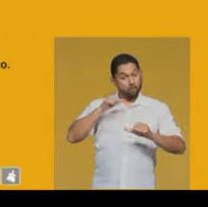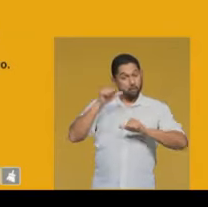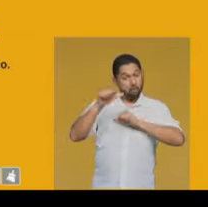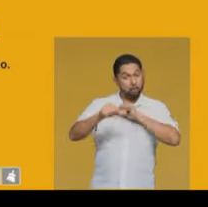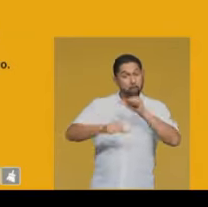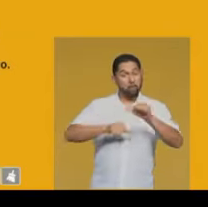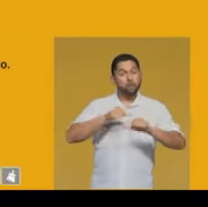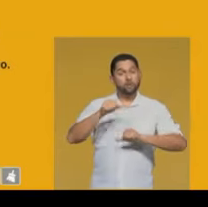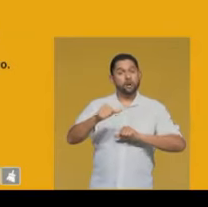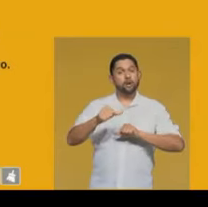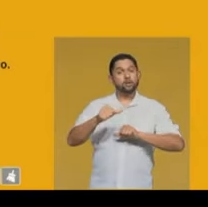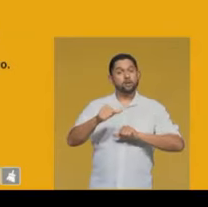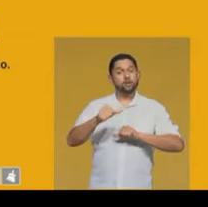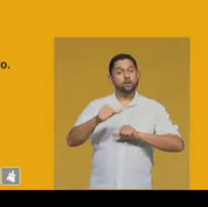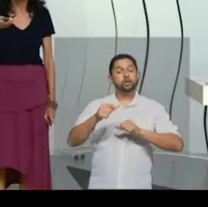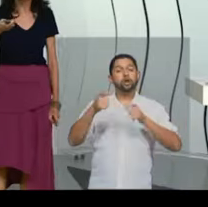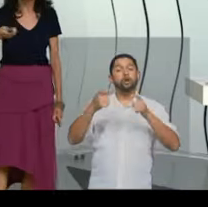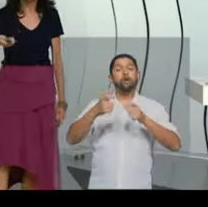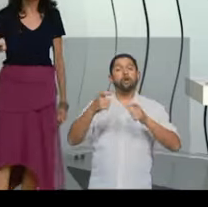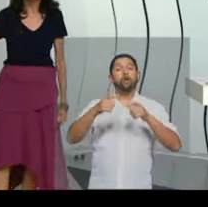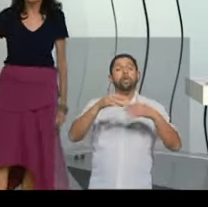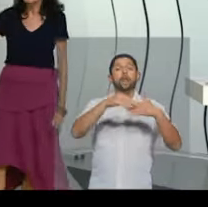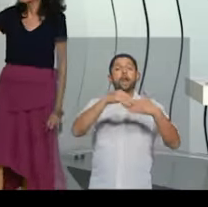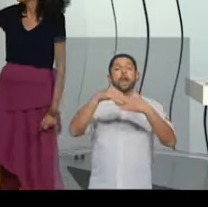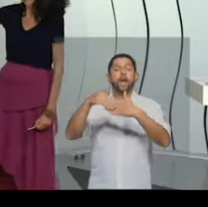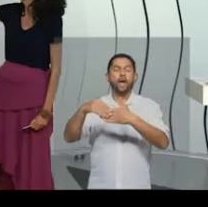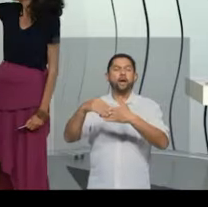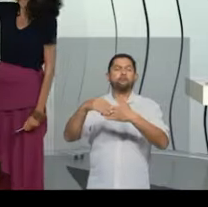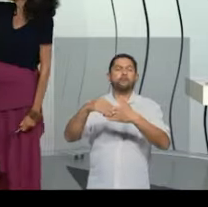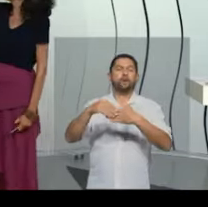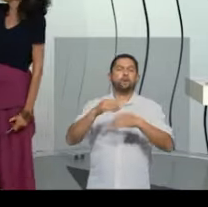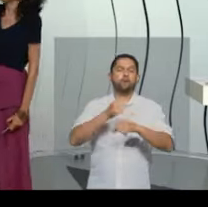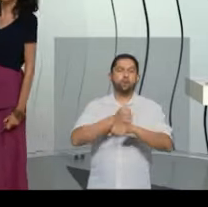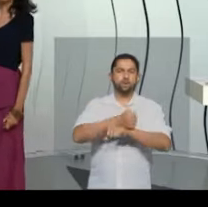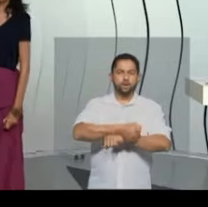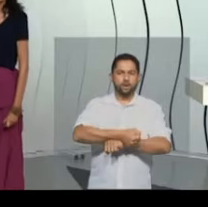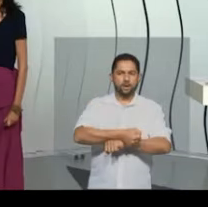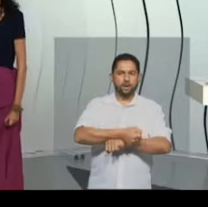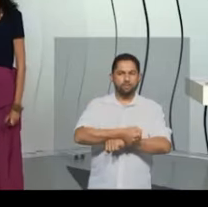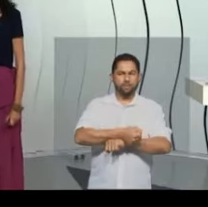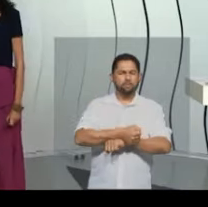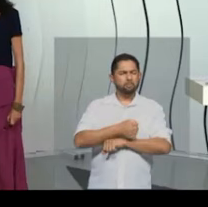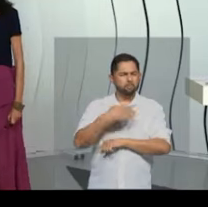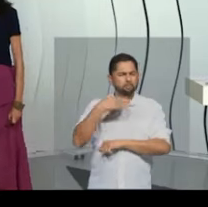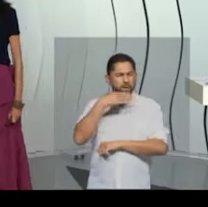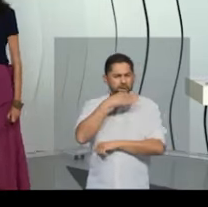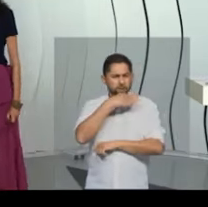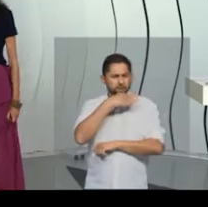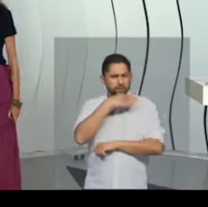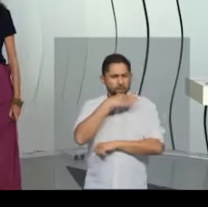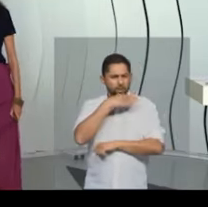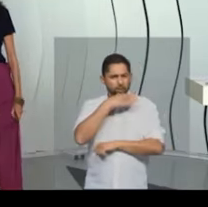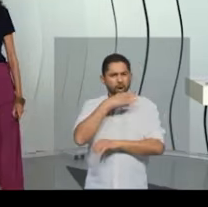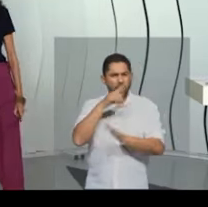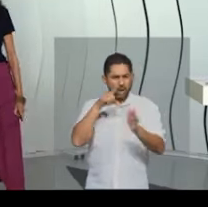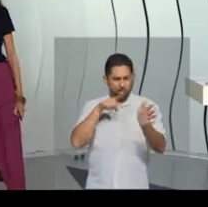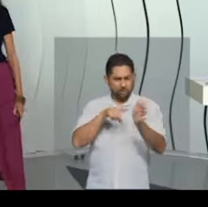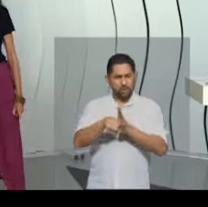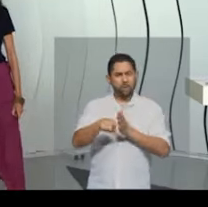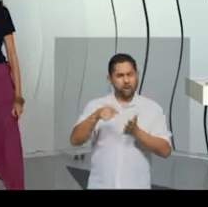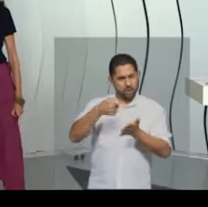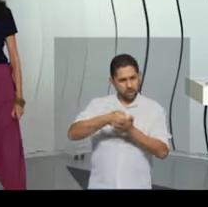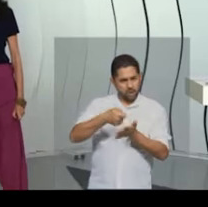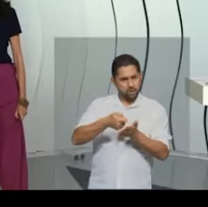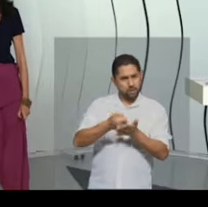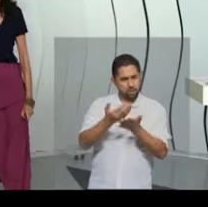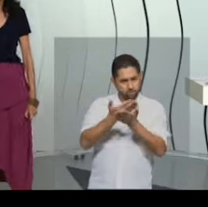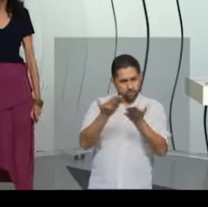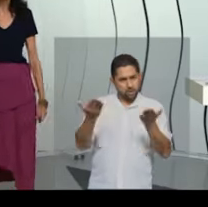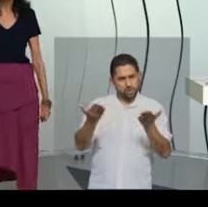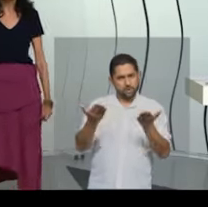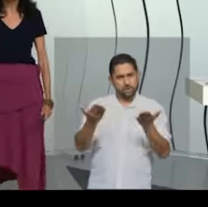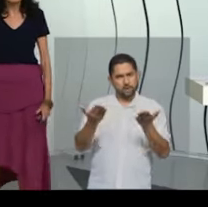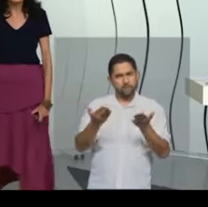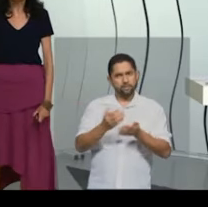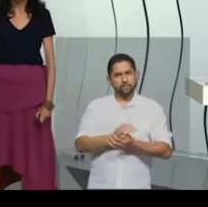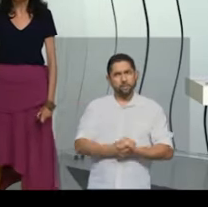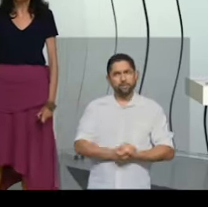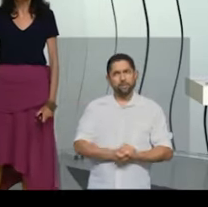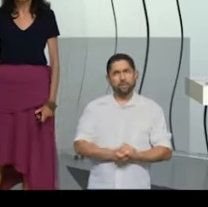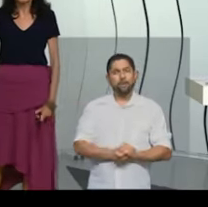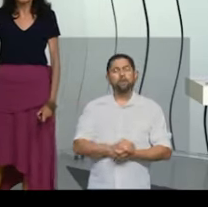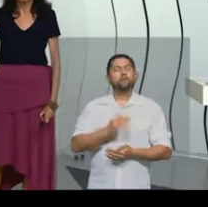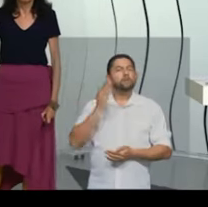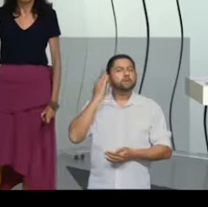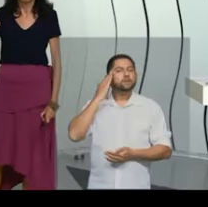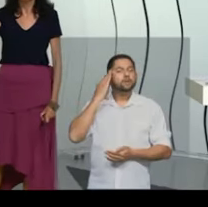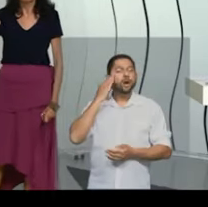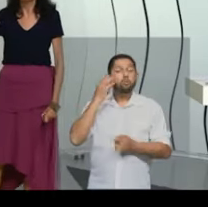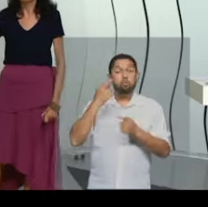seguinte atividade. Conforme você pode ver, é exatamente isso que a questão vai cobrar de você. Que você saiba